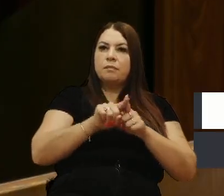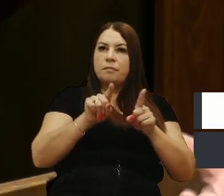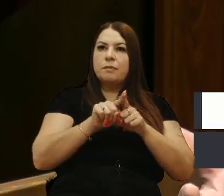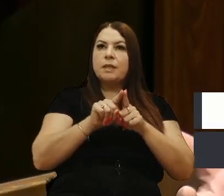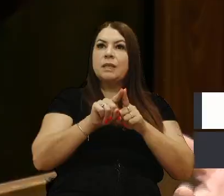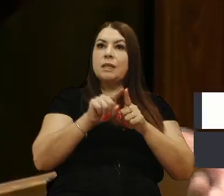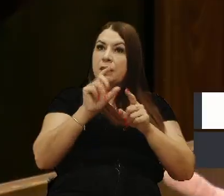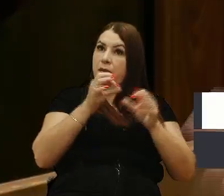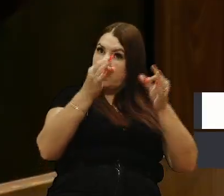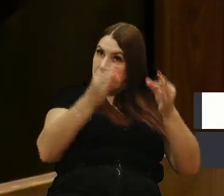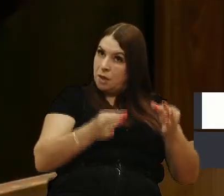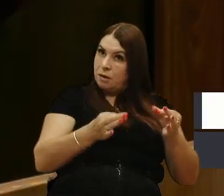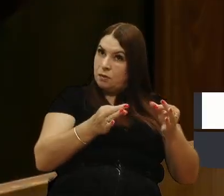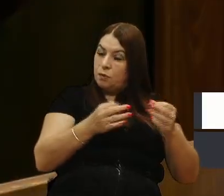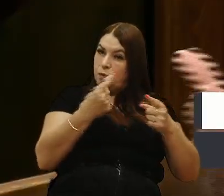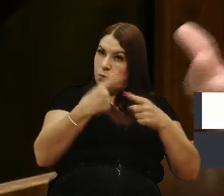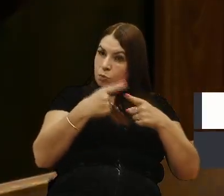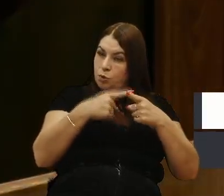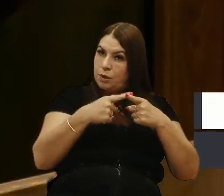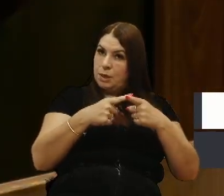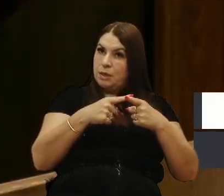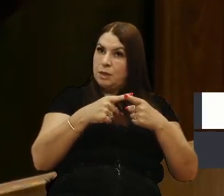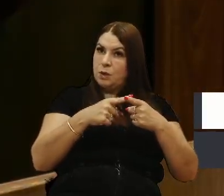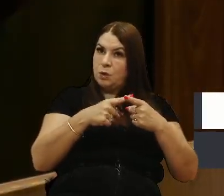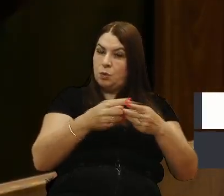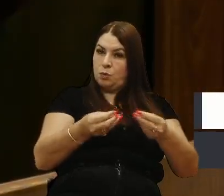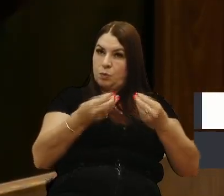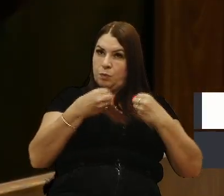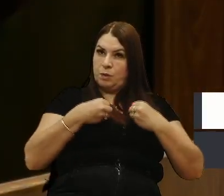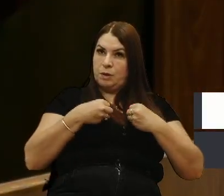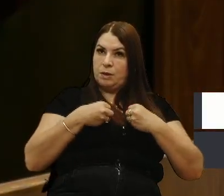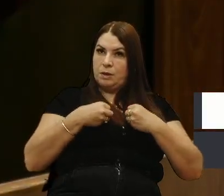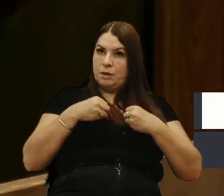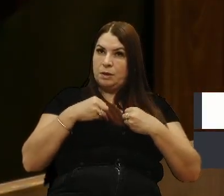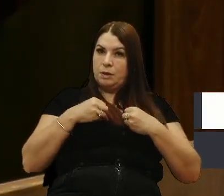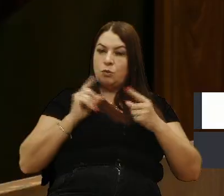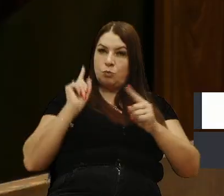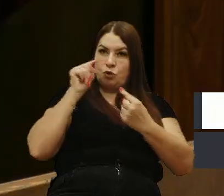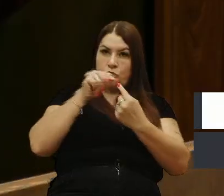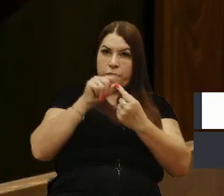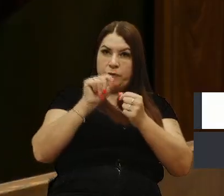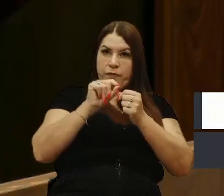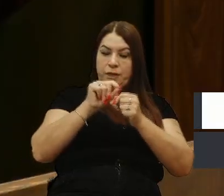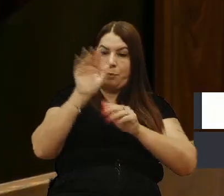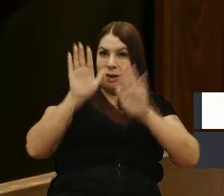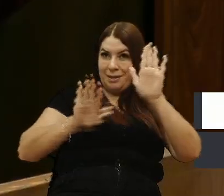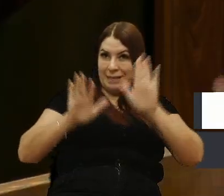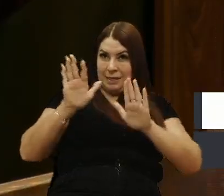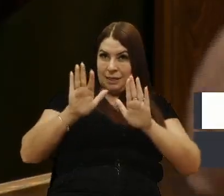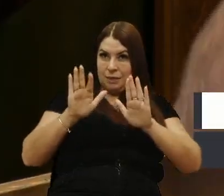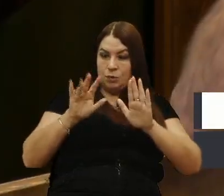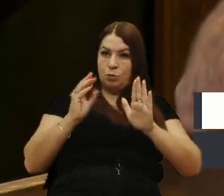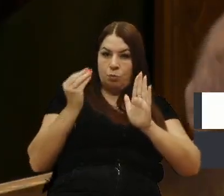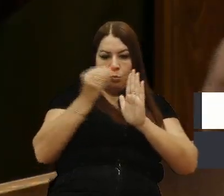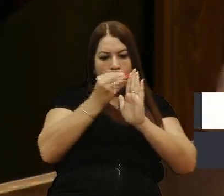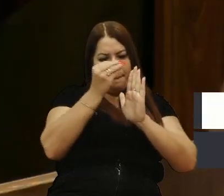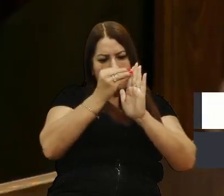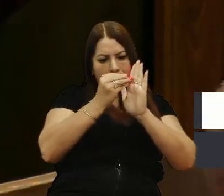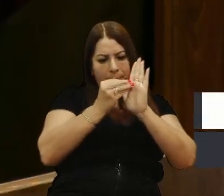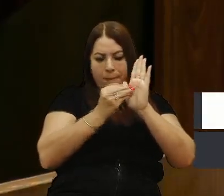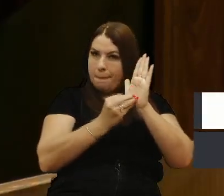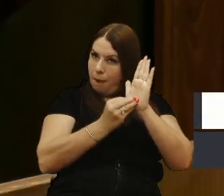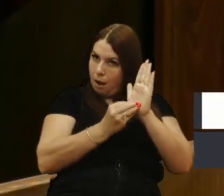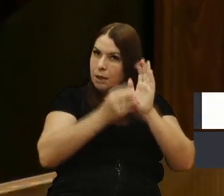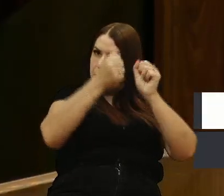licitava e dava certo. Por quê? Porque quando eu recebia a missão de realizar uma licitação, eu colocava toda a minha